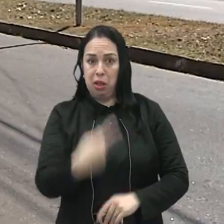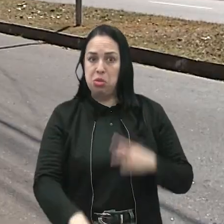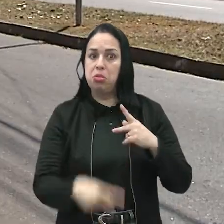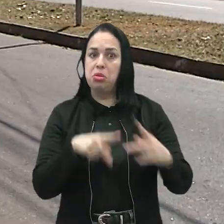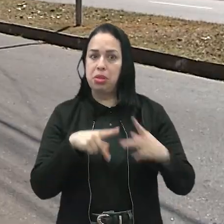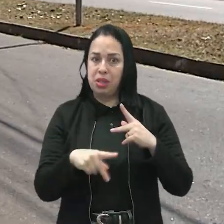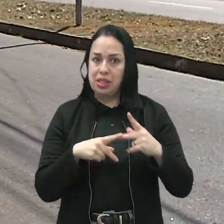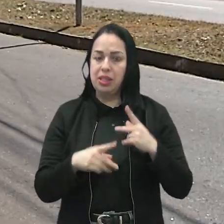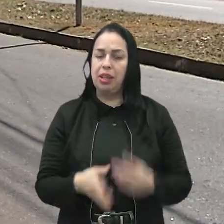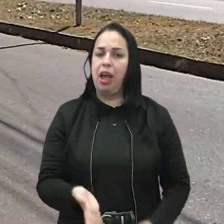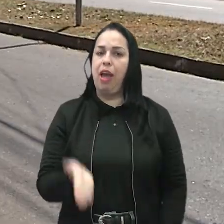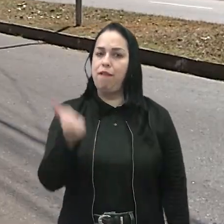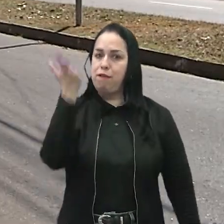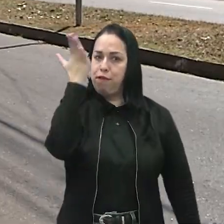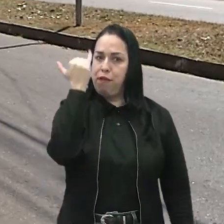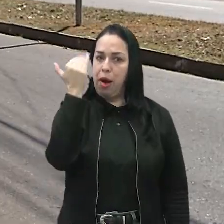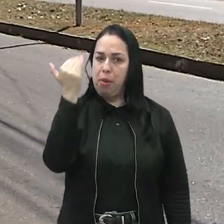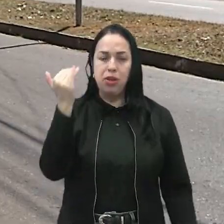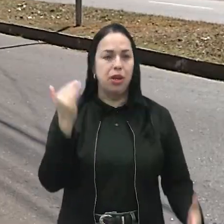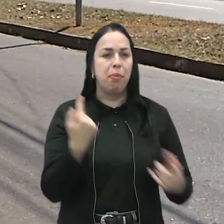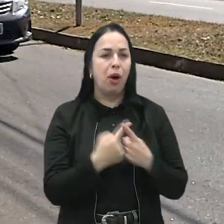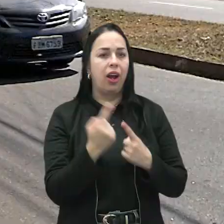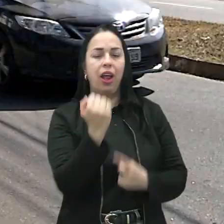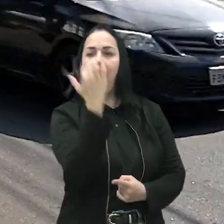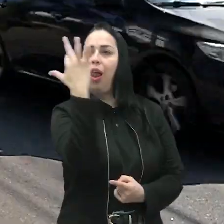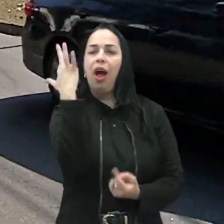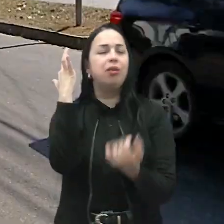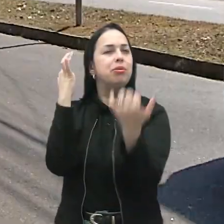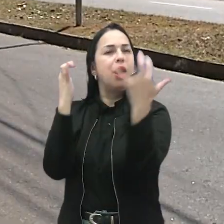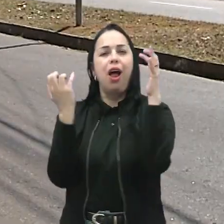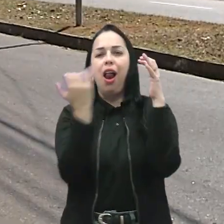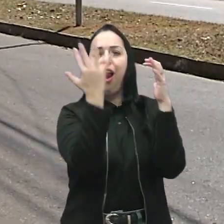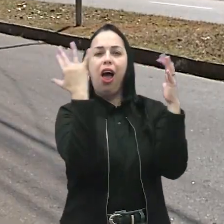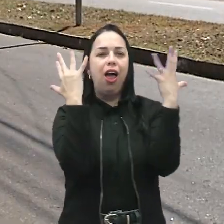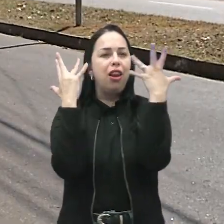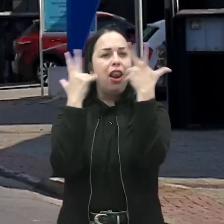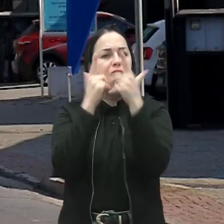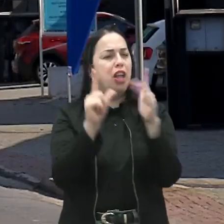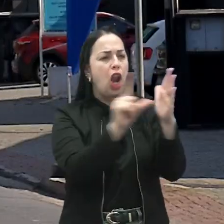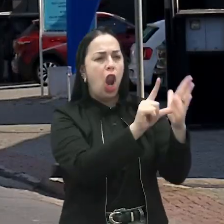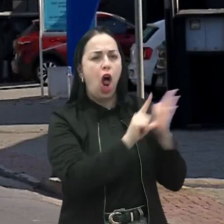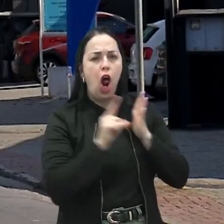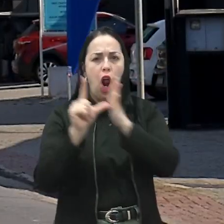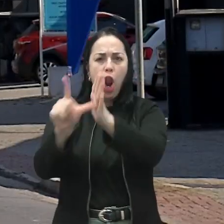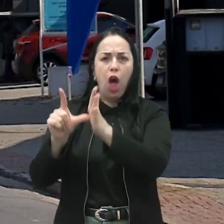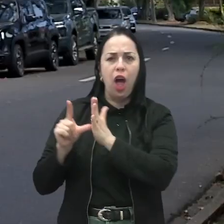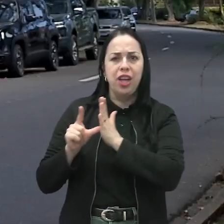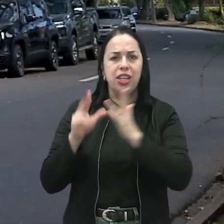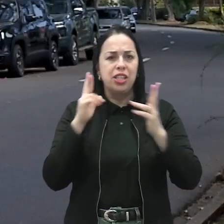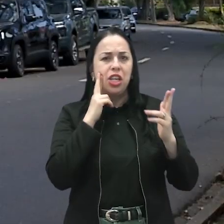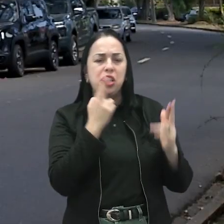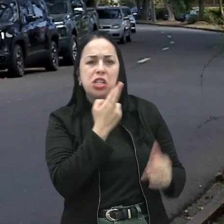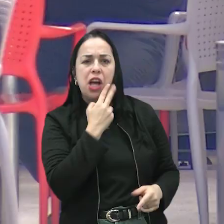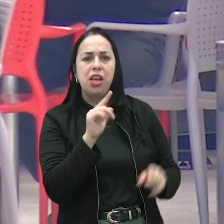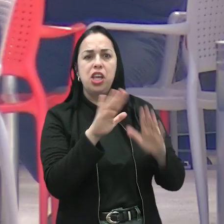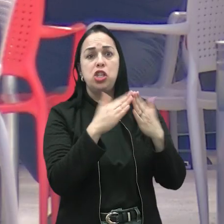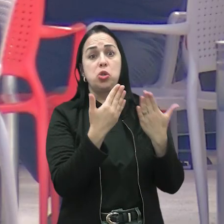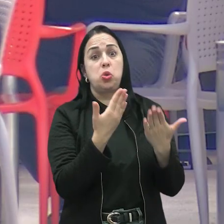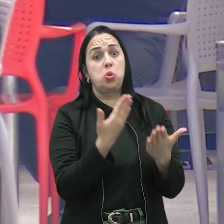avenida na região oeste de São José dos Campos é conhecida pela beleza. Cheia de árvores,